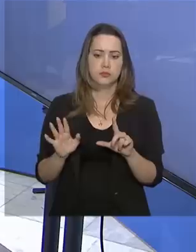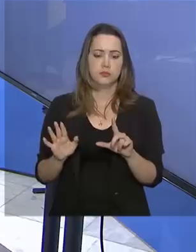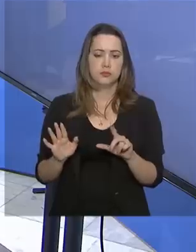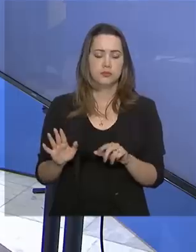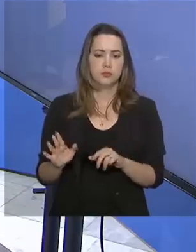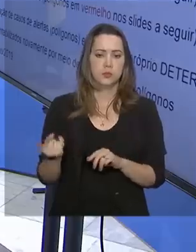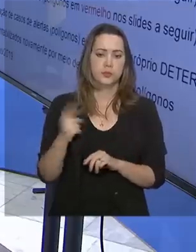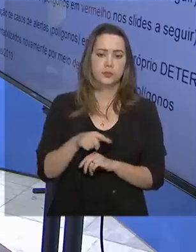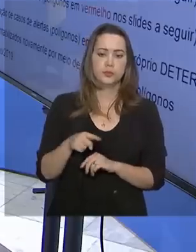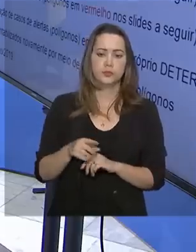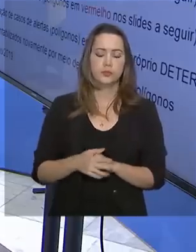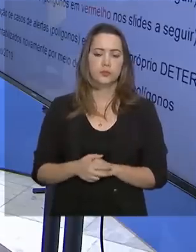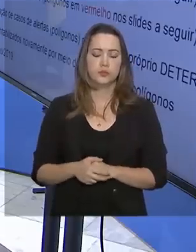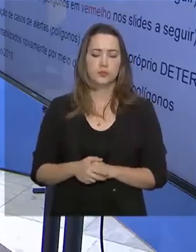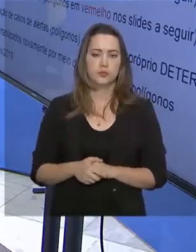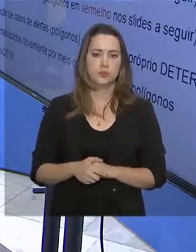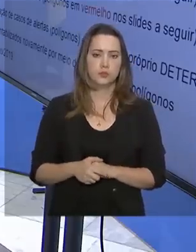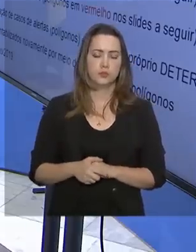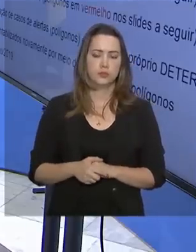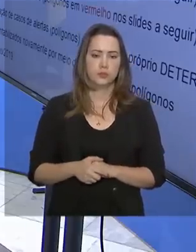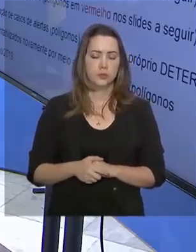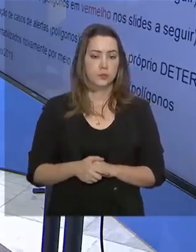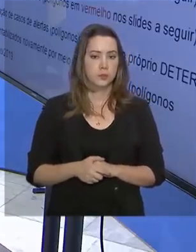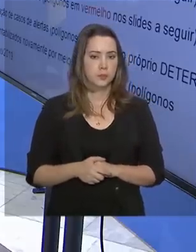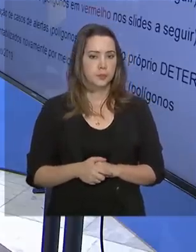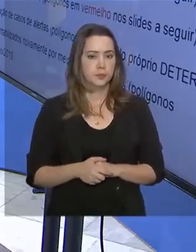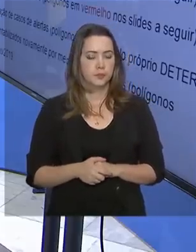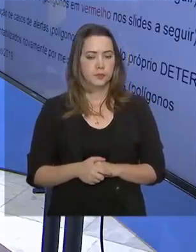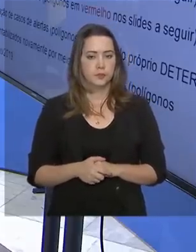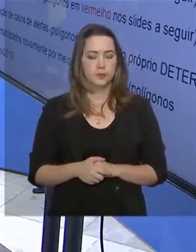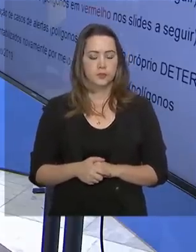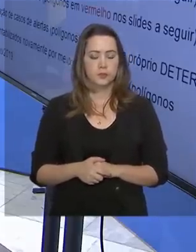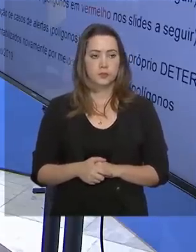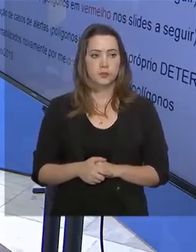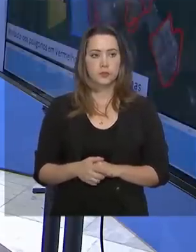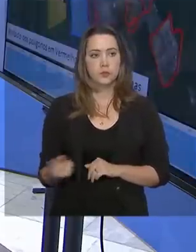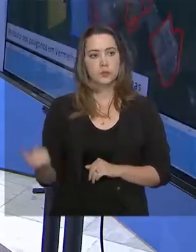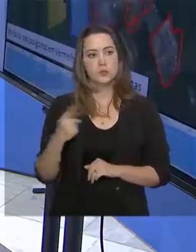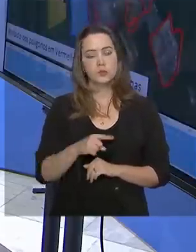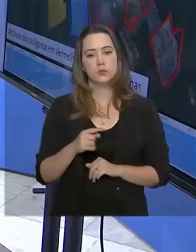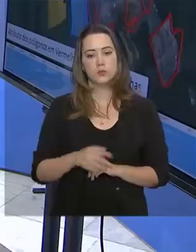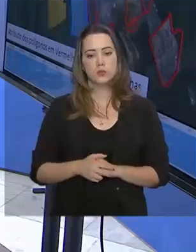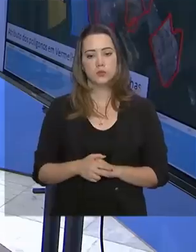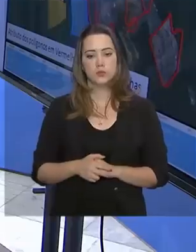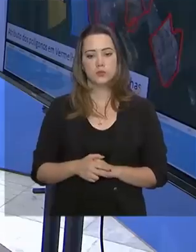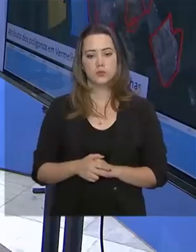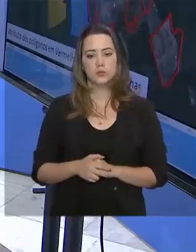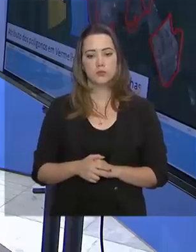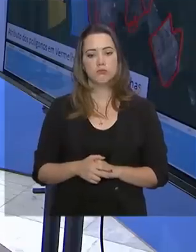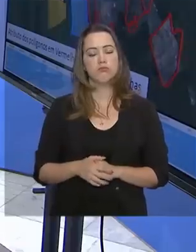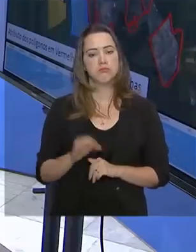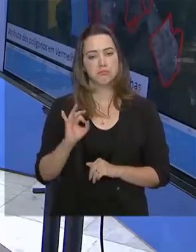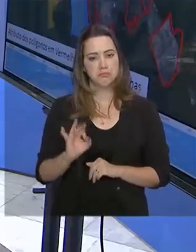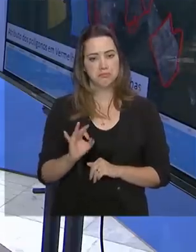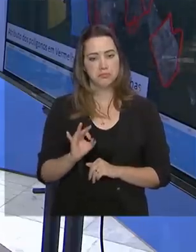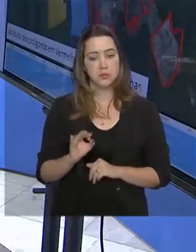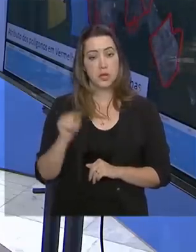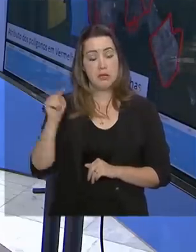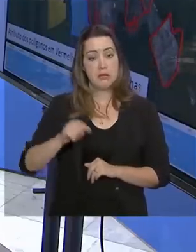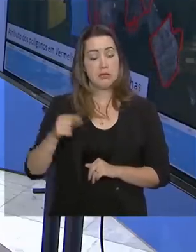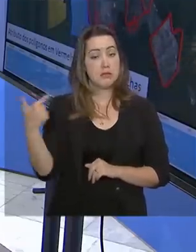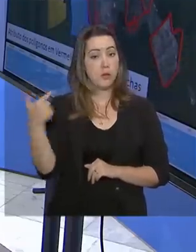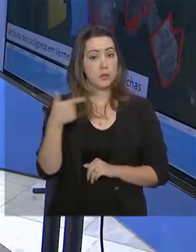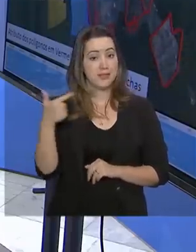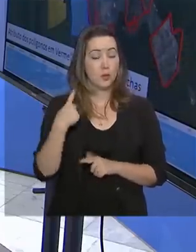próxima islah que pode colocar mais um muito bem esse é o